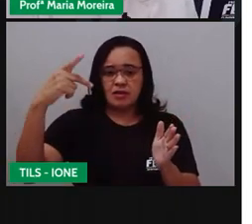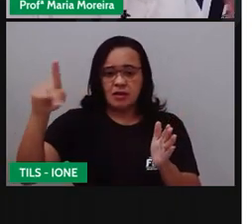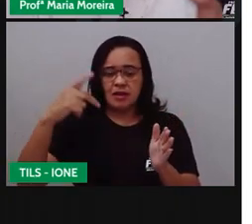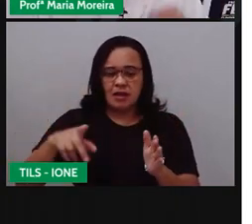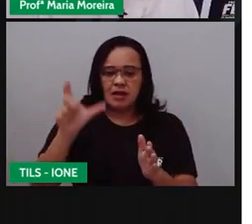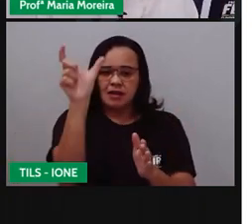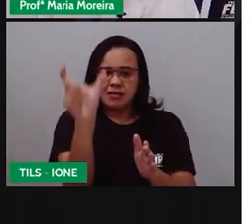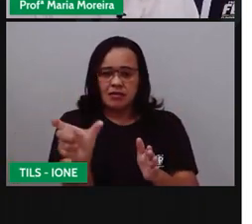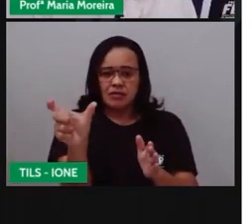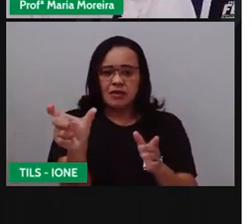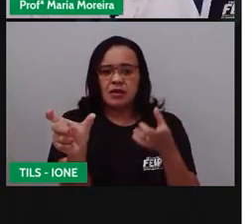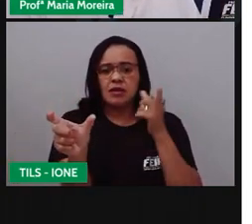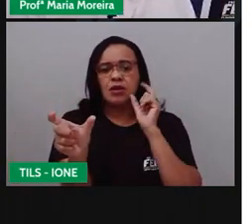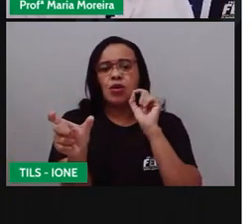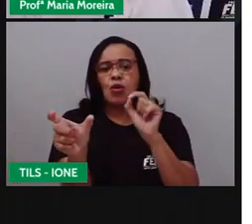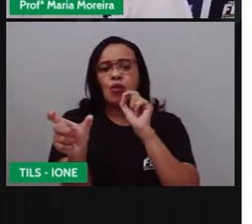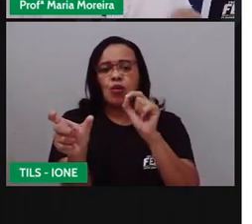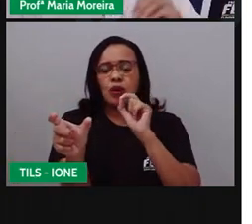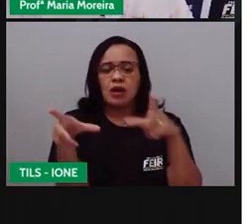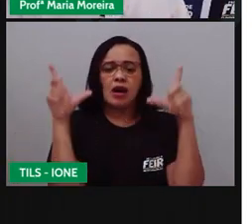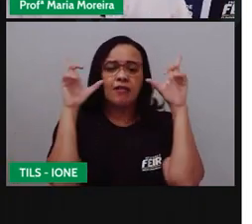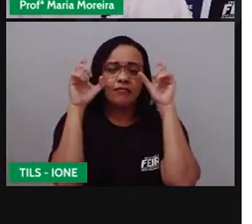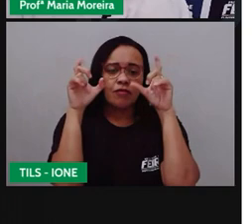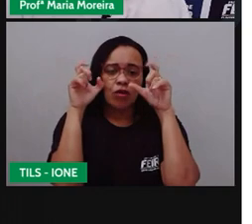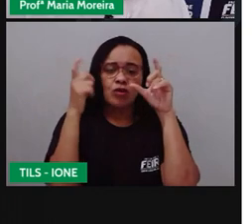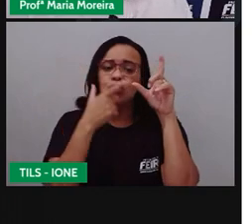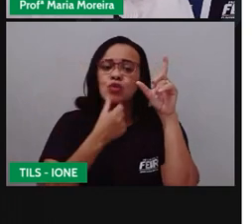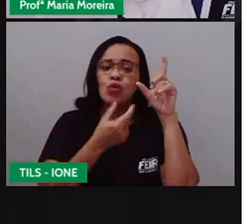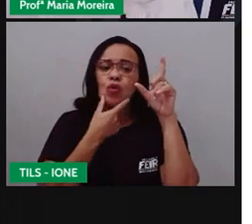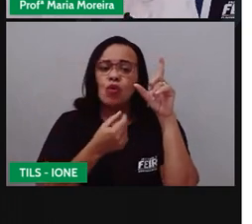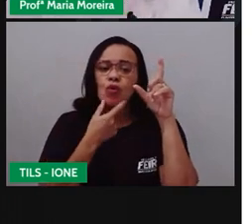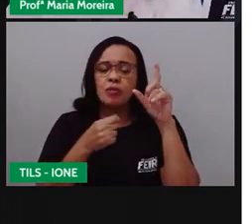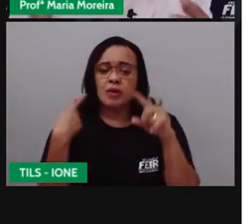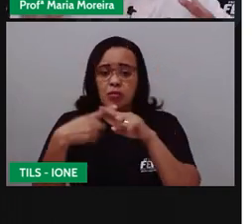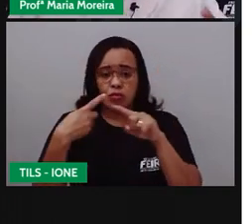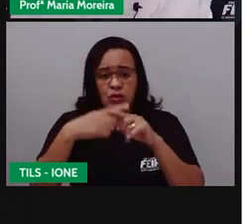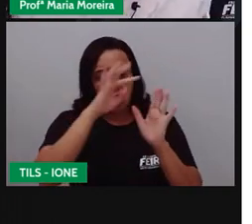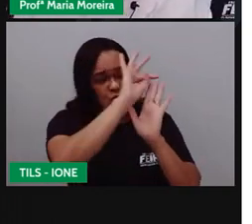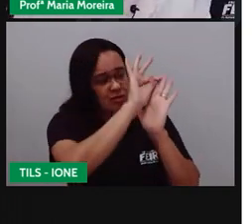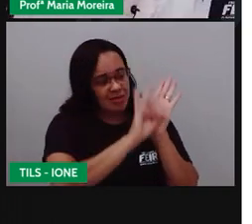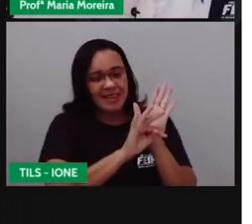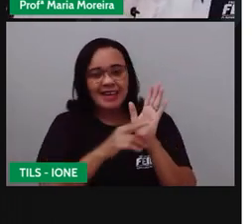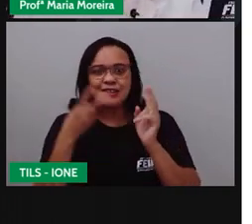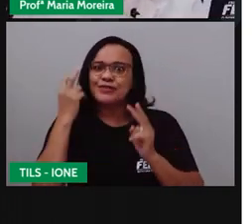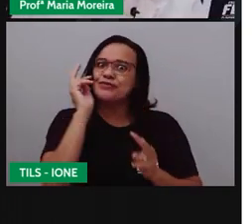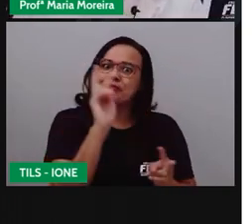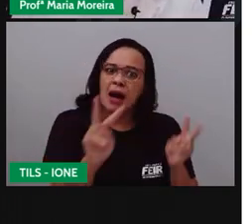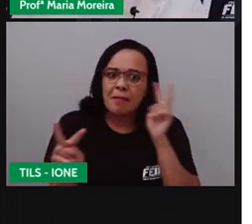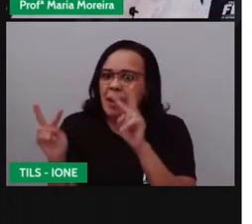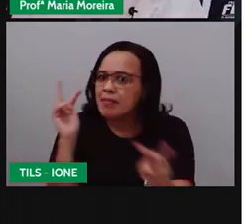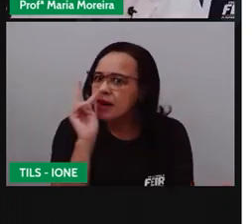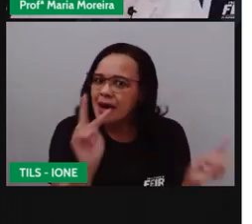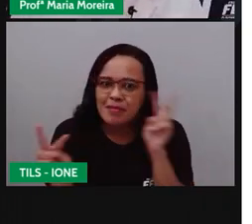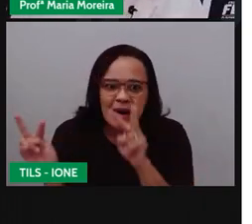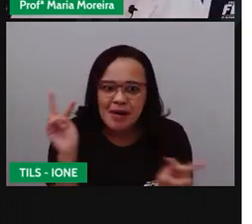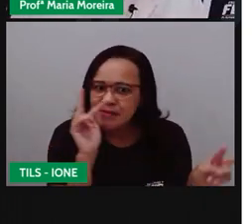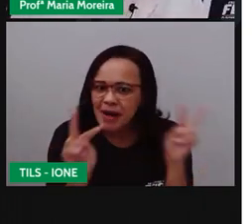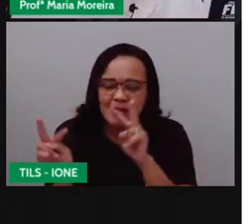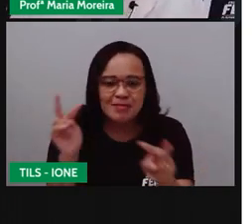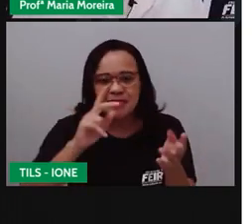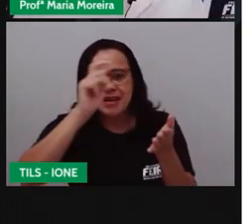Então, essa imagem, ela enriquece, né, o texto e faz com que você, olha, visualize aquilo que está